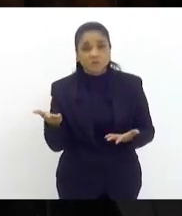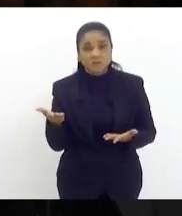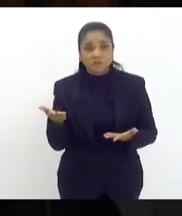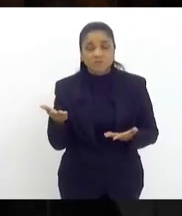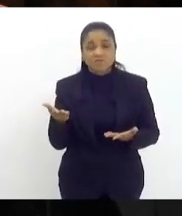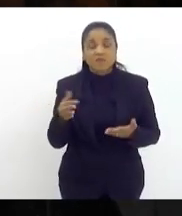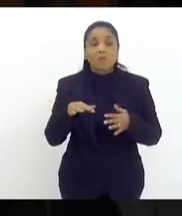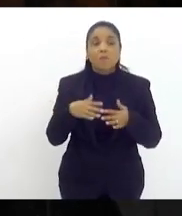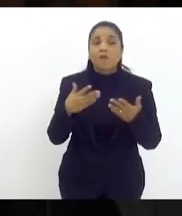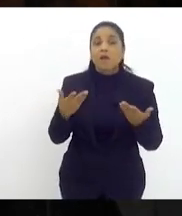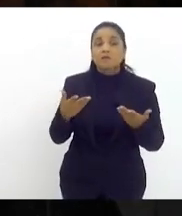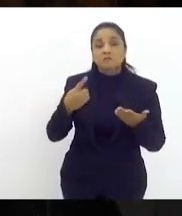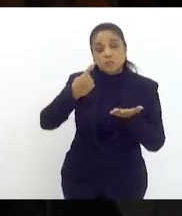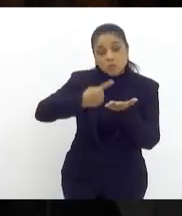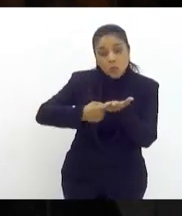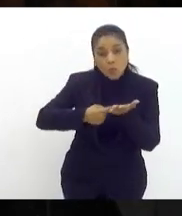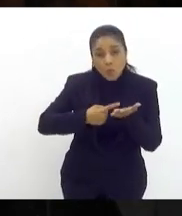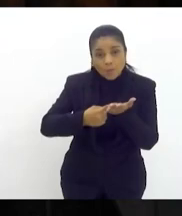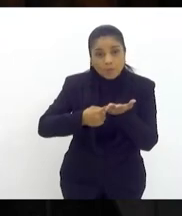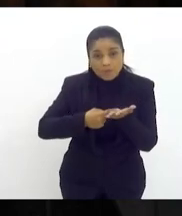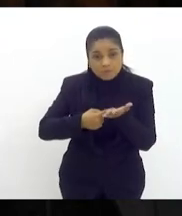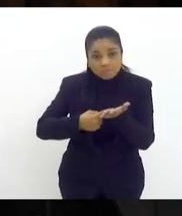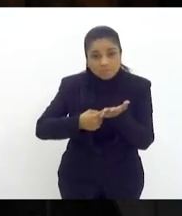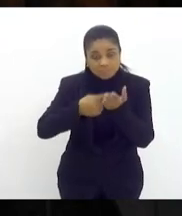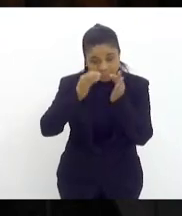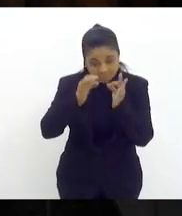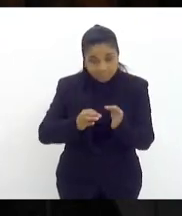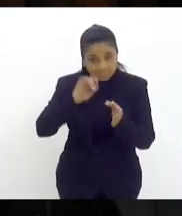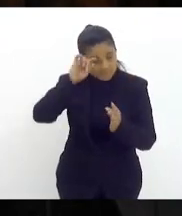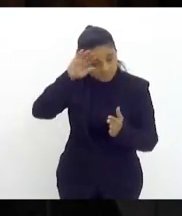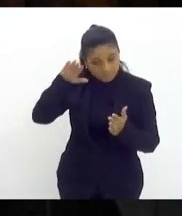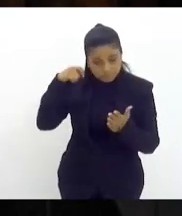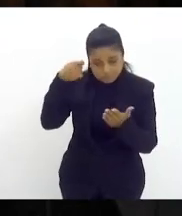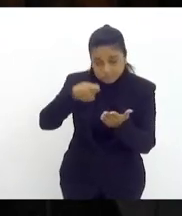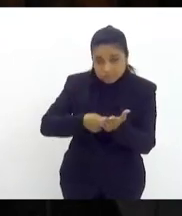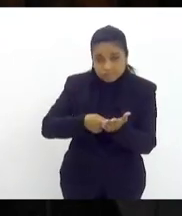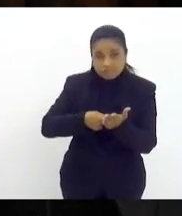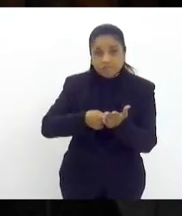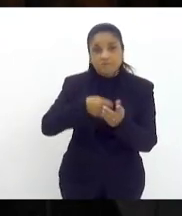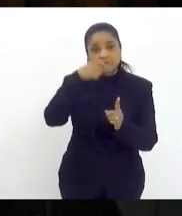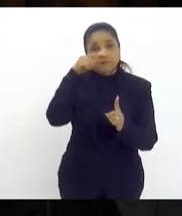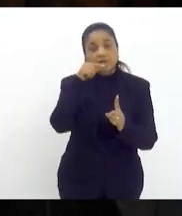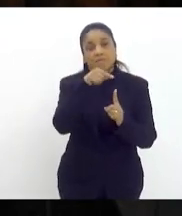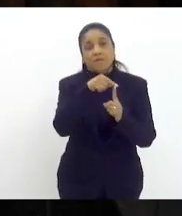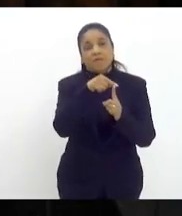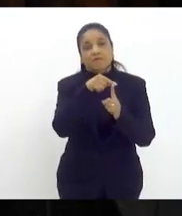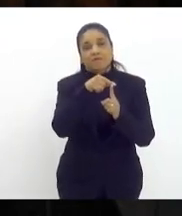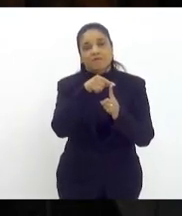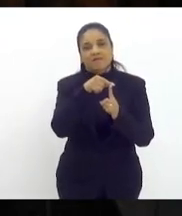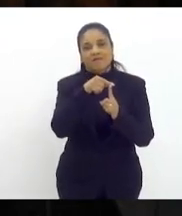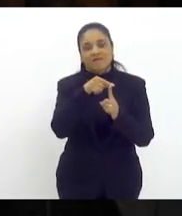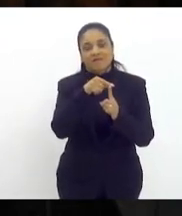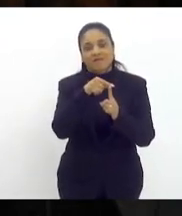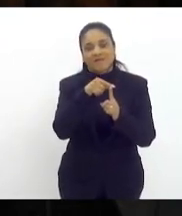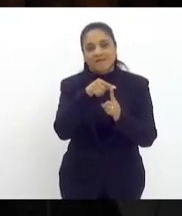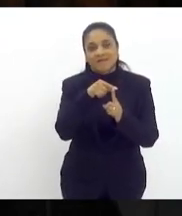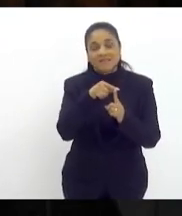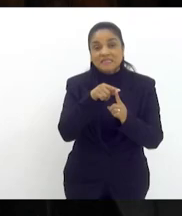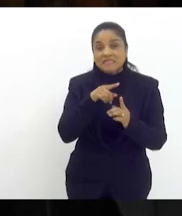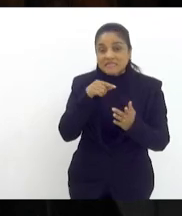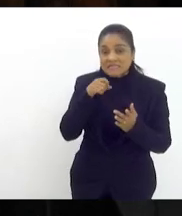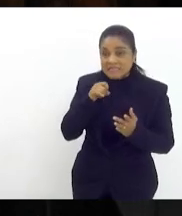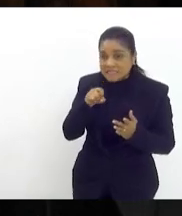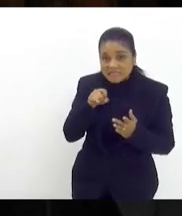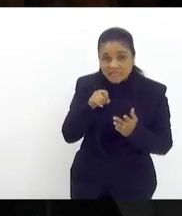mas se cumprir as metas revoga-se as medidas se cumprir mas se não